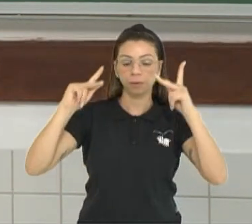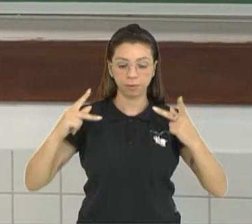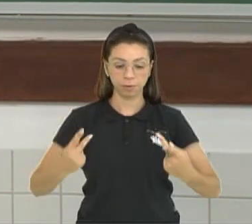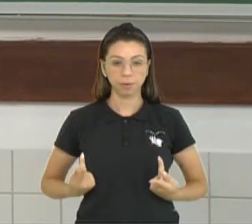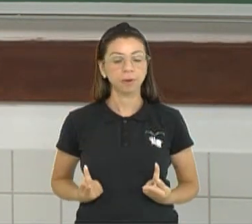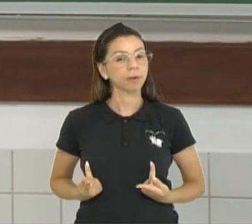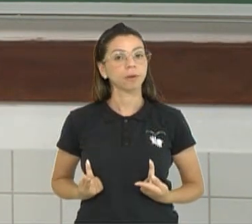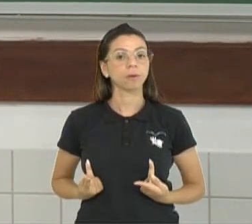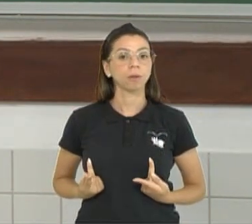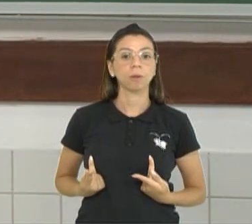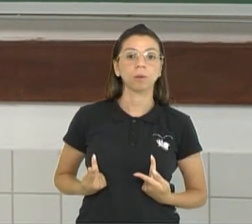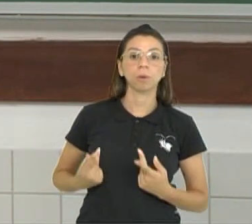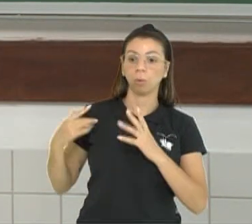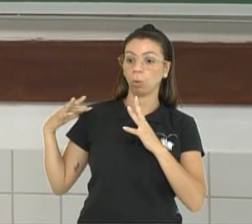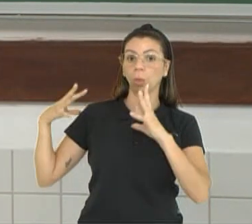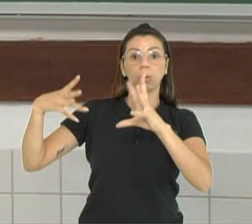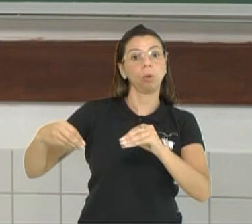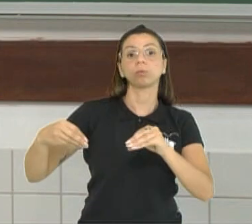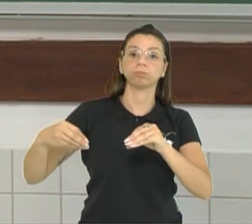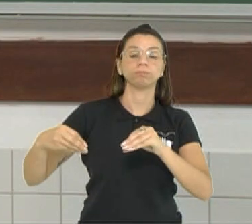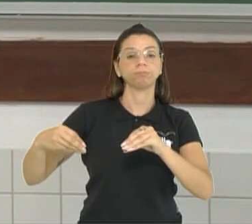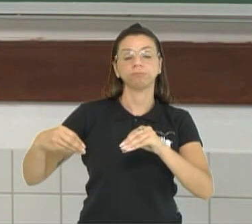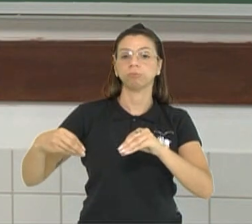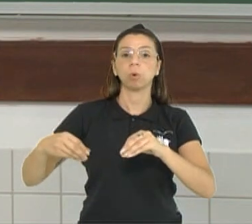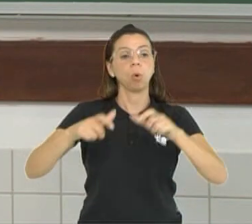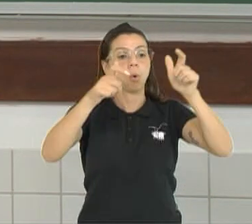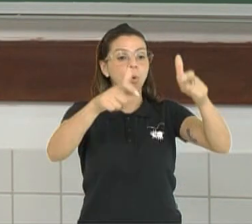ela toda, indiferente de